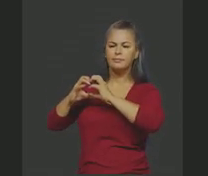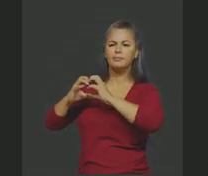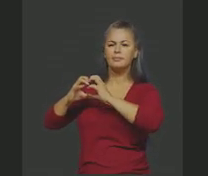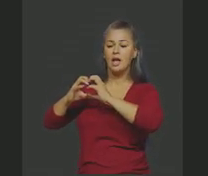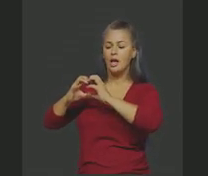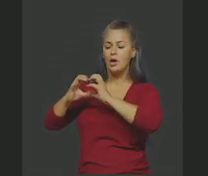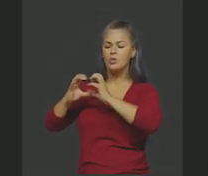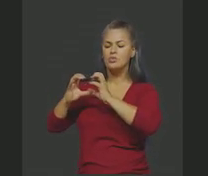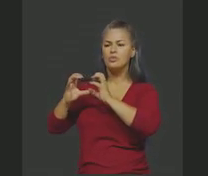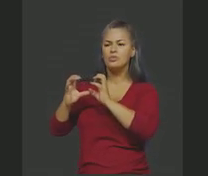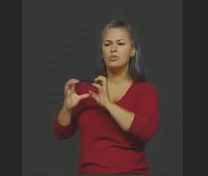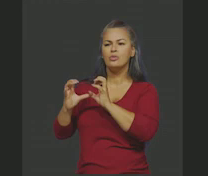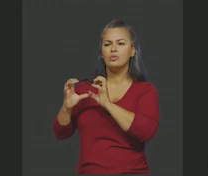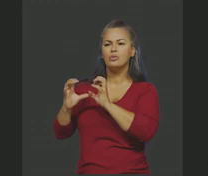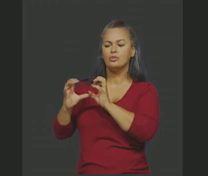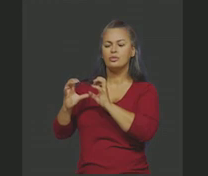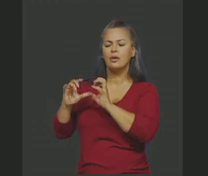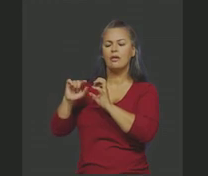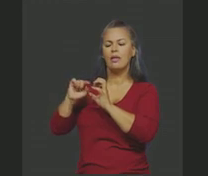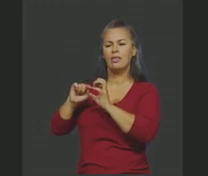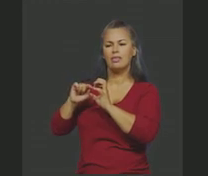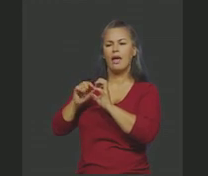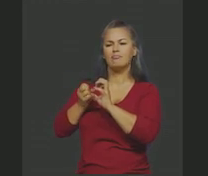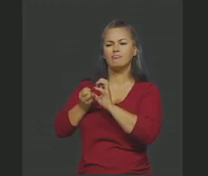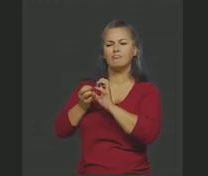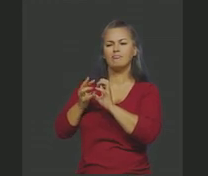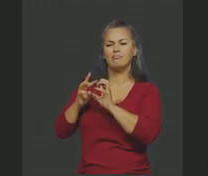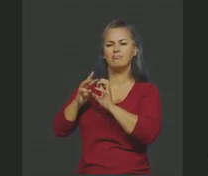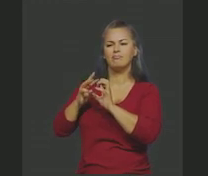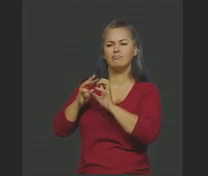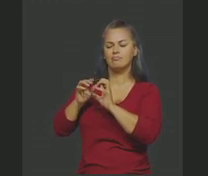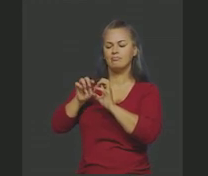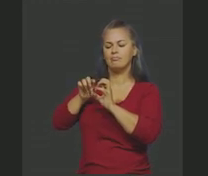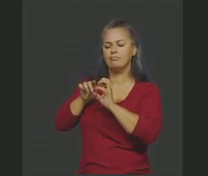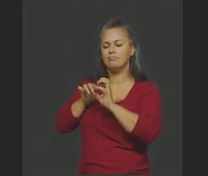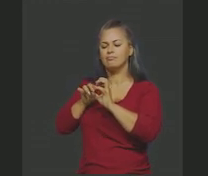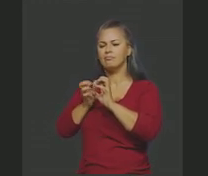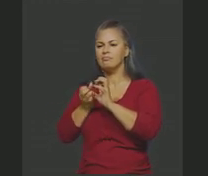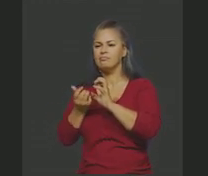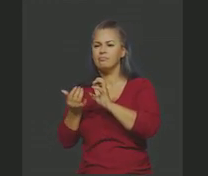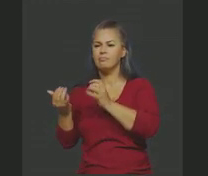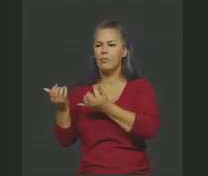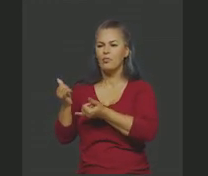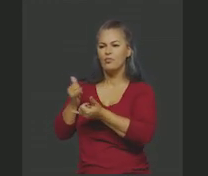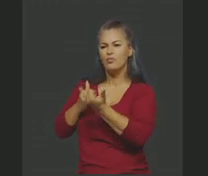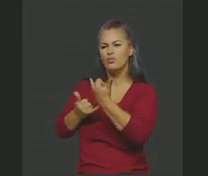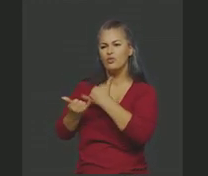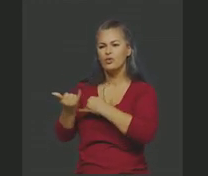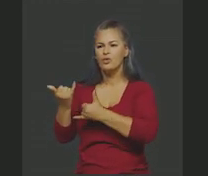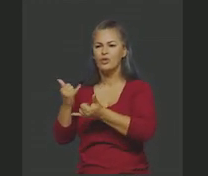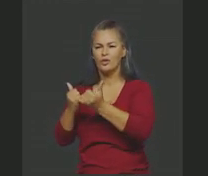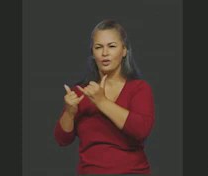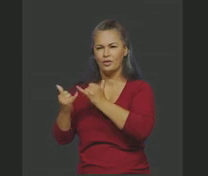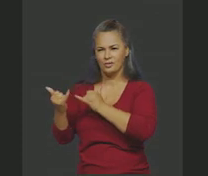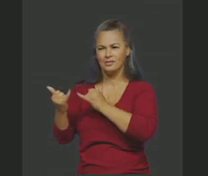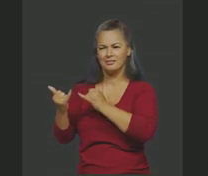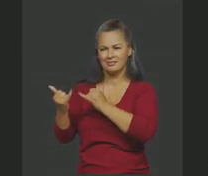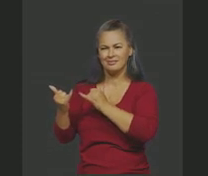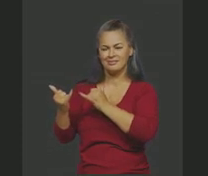globo ocular, o nervo óptico. Então, vai passar lá para o cérebro, tá vendo aqui,